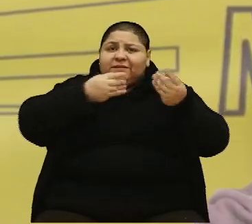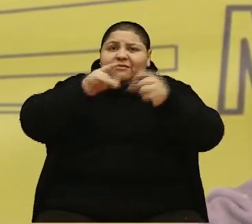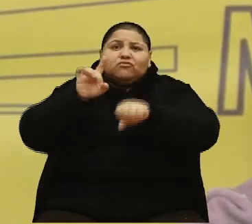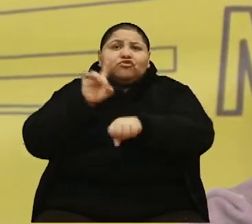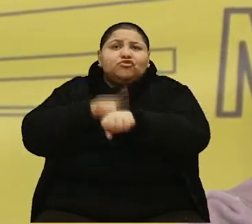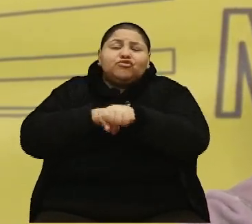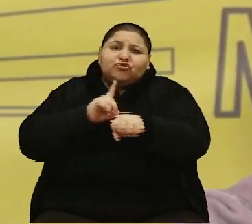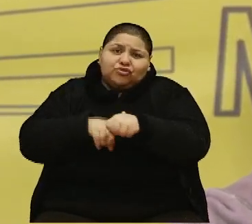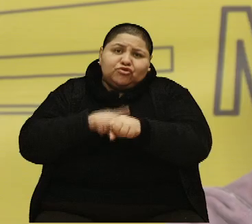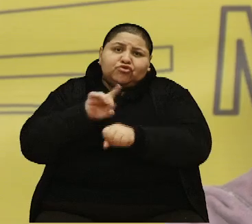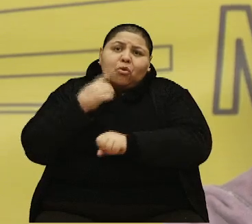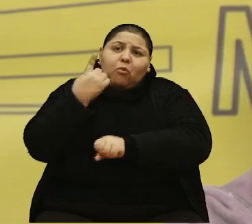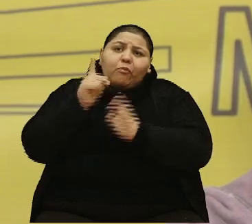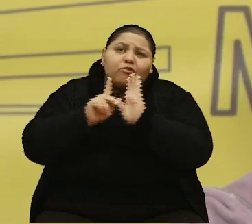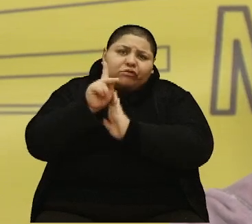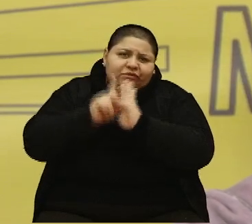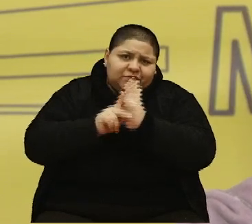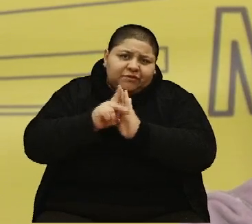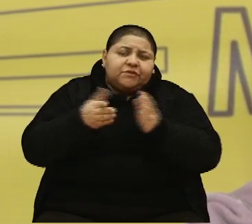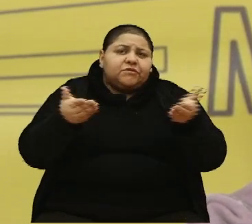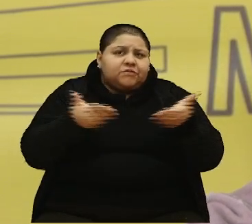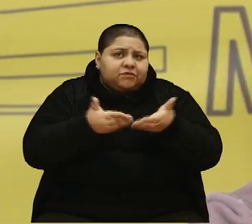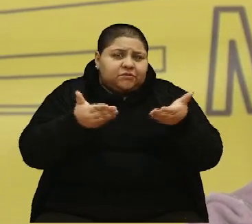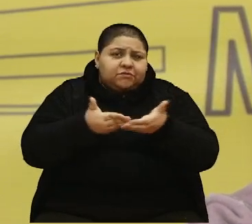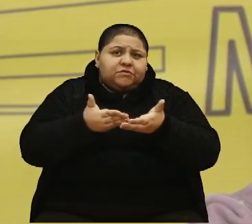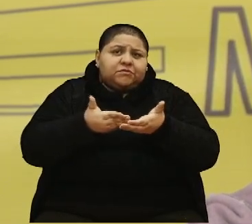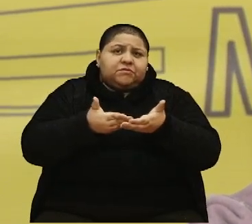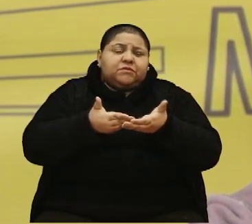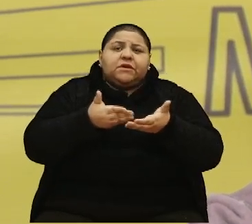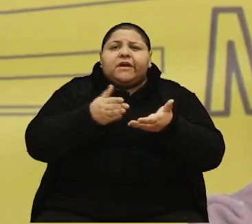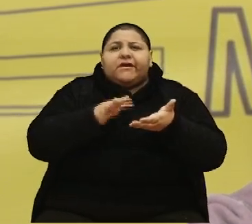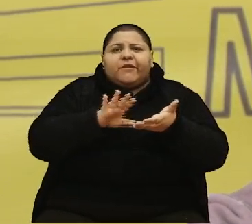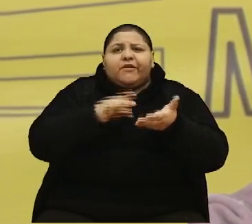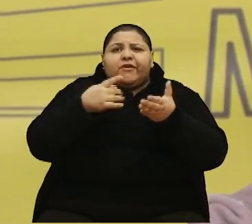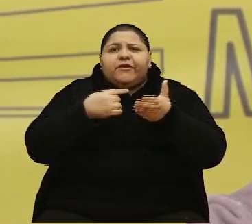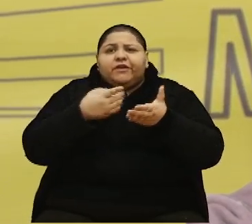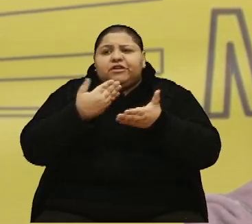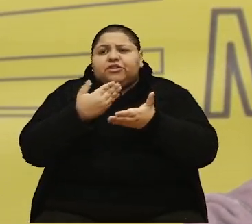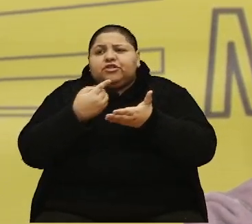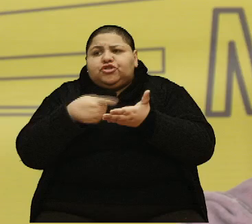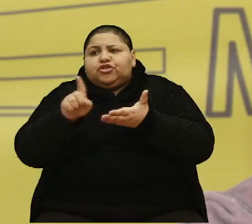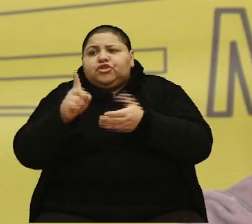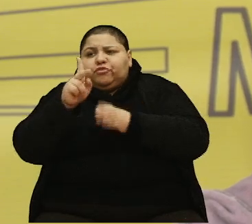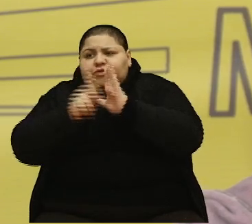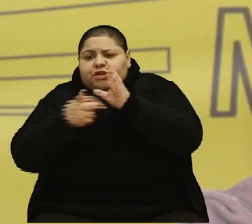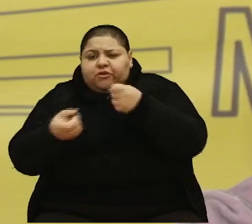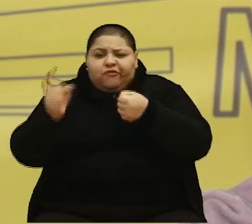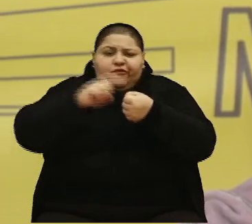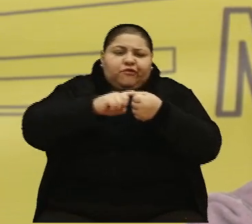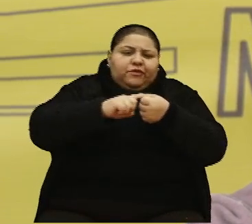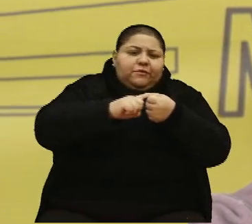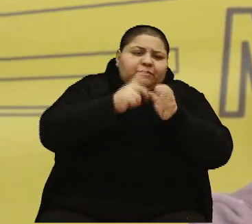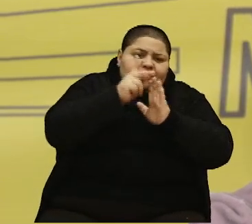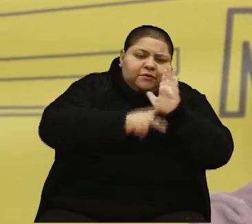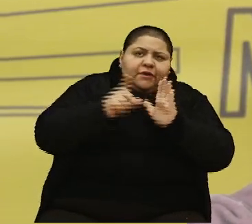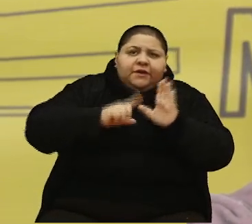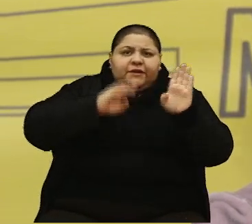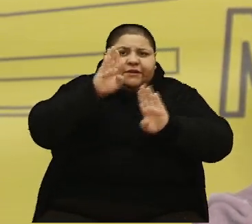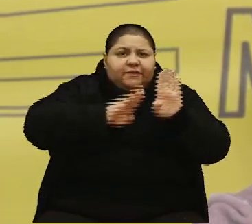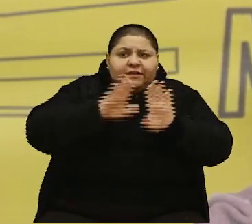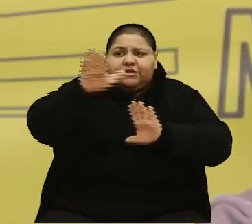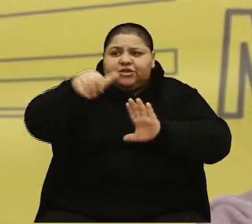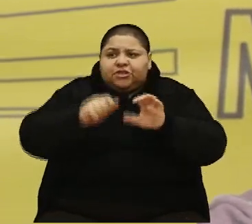para só um projeto. Então agora, entre esse tira casaco e bota casaco, como a gente falou na Câmara, que tem licitação,